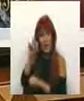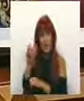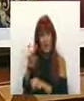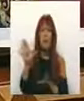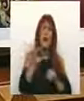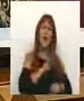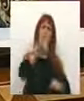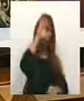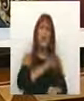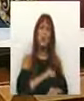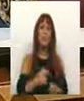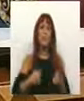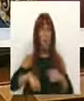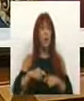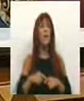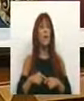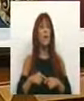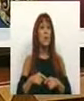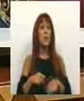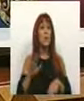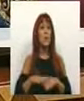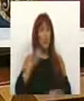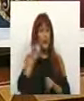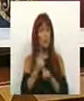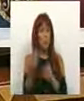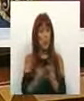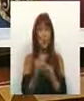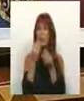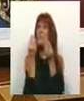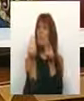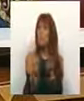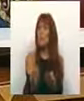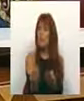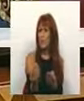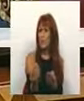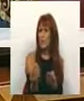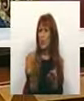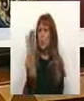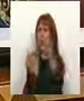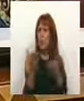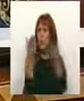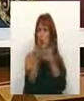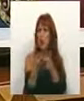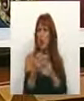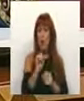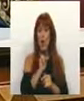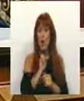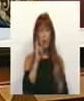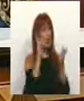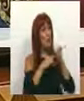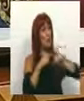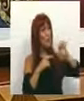Sr. Ministro. Nós, por requerimento, solicitamos o estudo dos